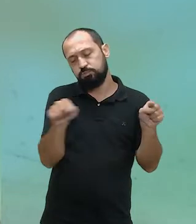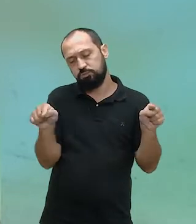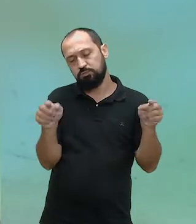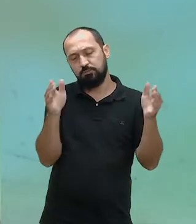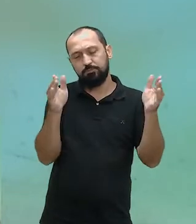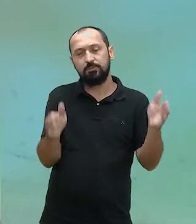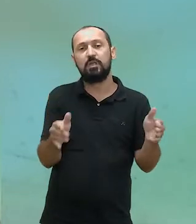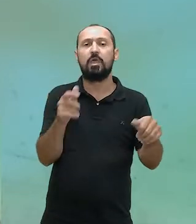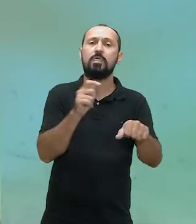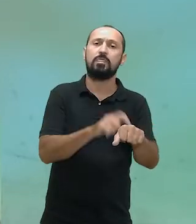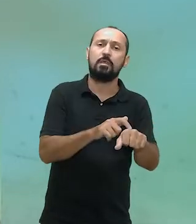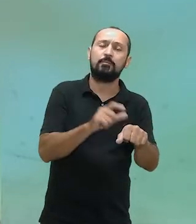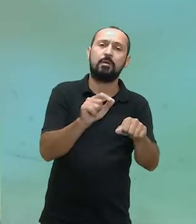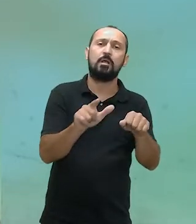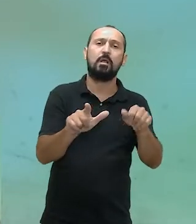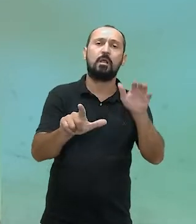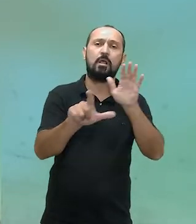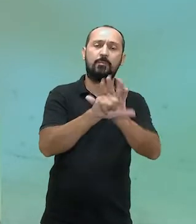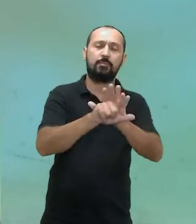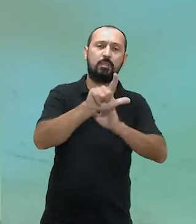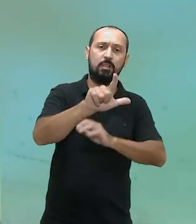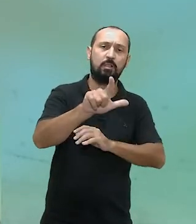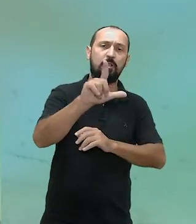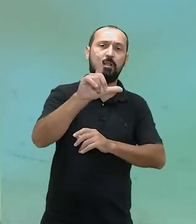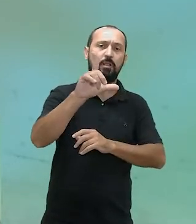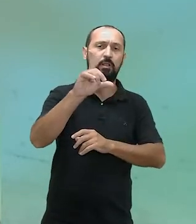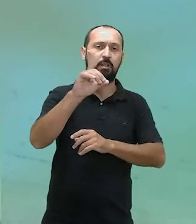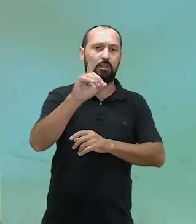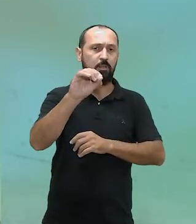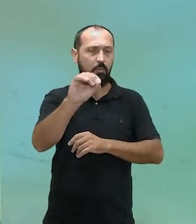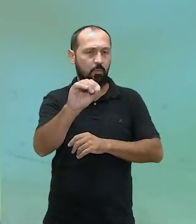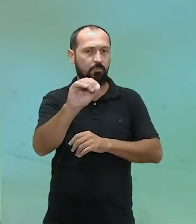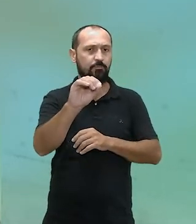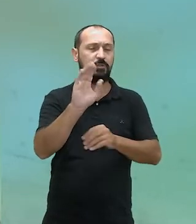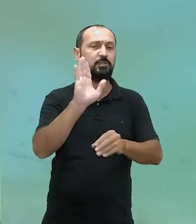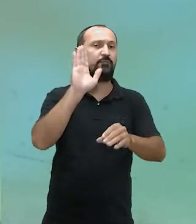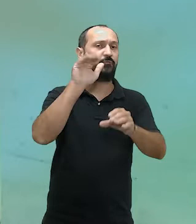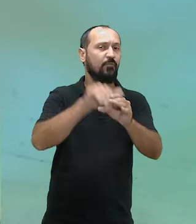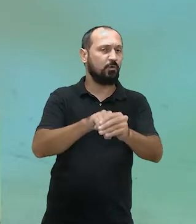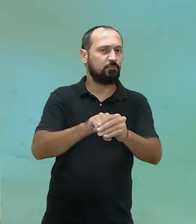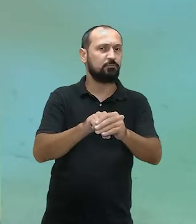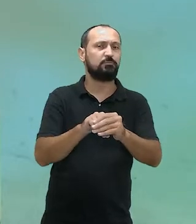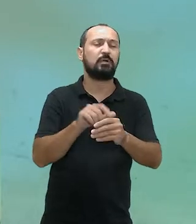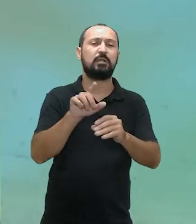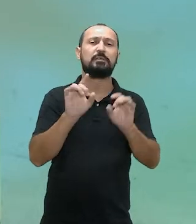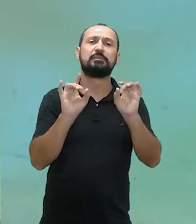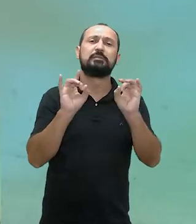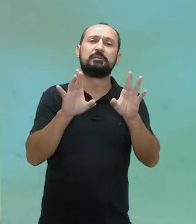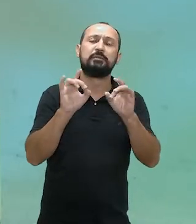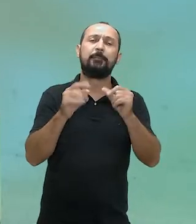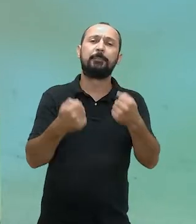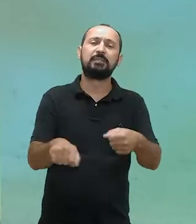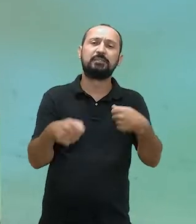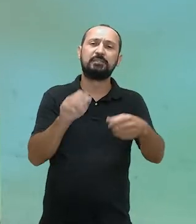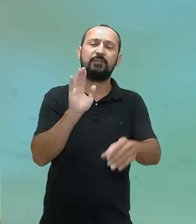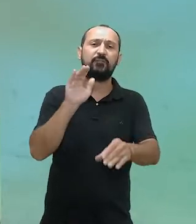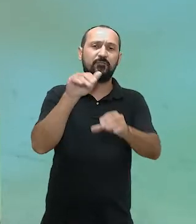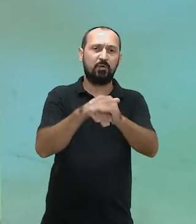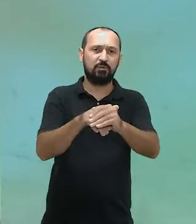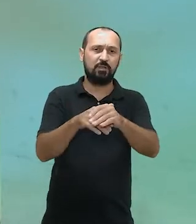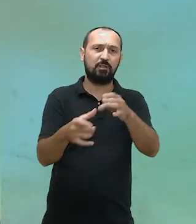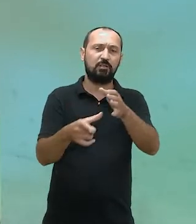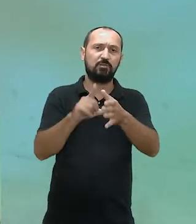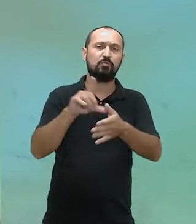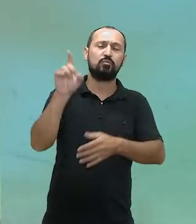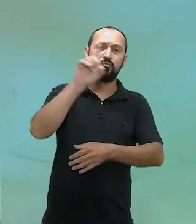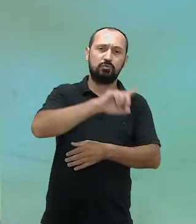prazos? Sim. A lei de diretrizes orçamentárias, ela tem que ser votada, ela é tão especial que ela tem que ser votada numa